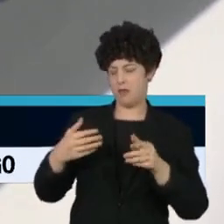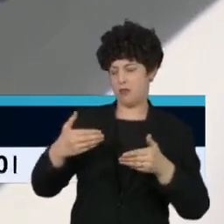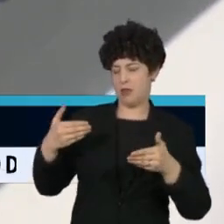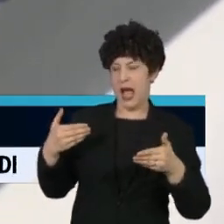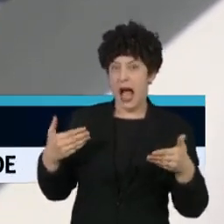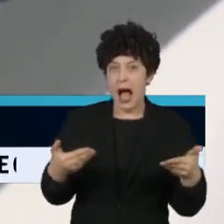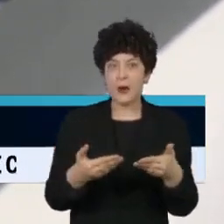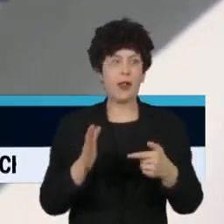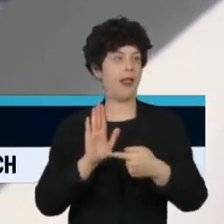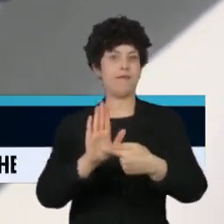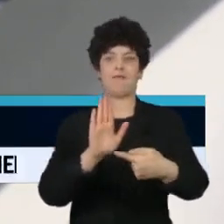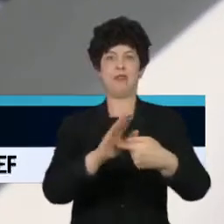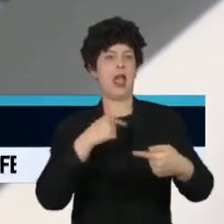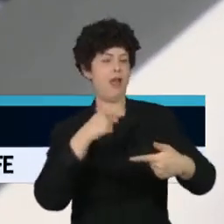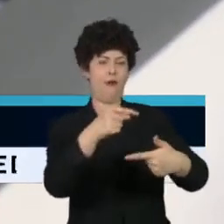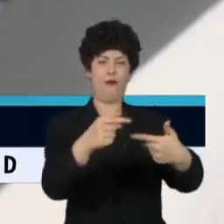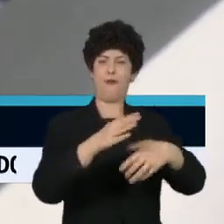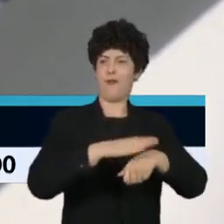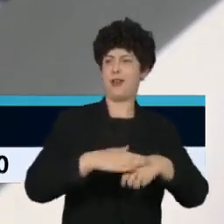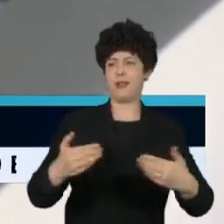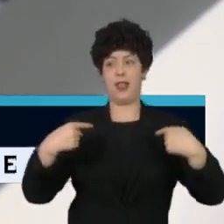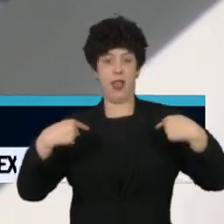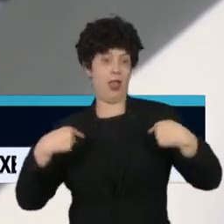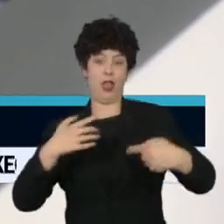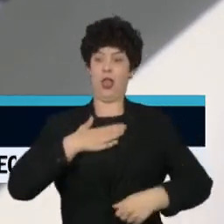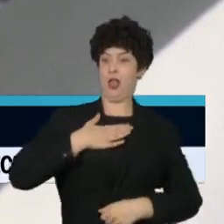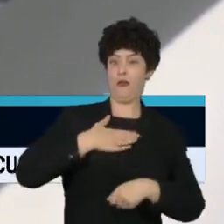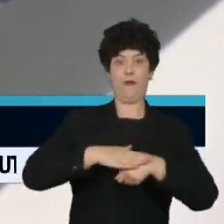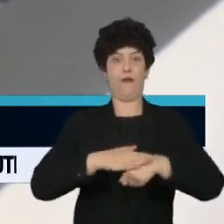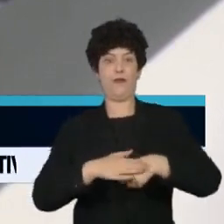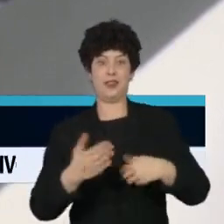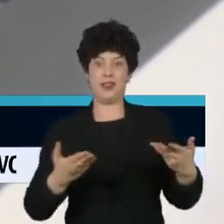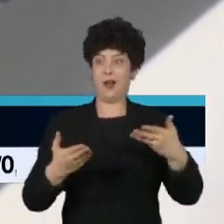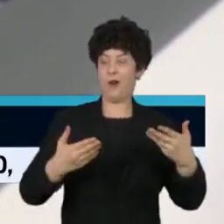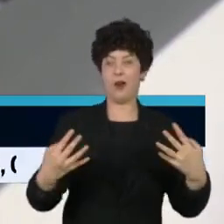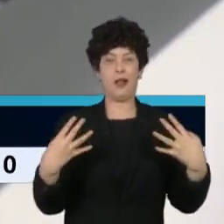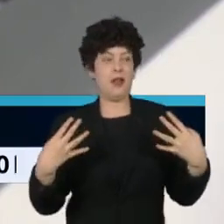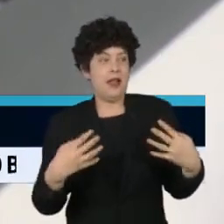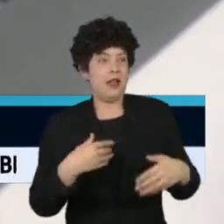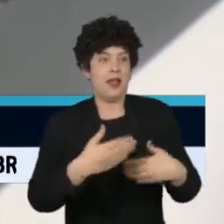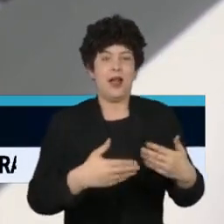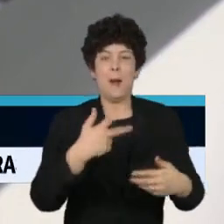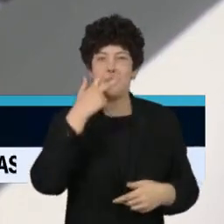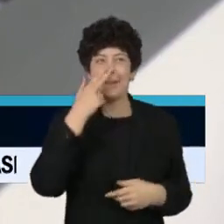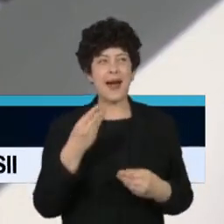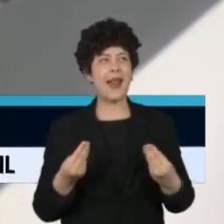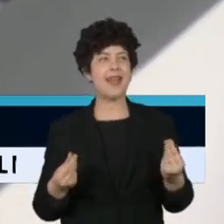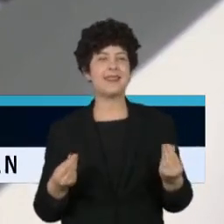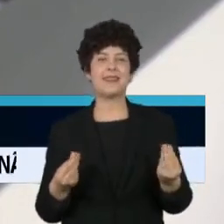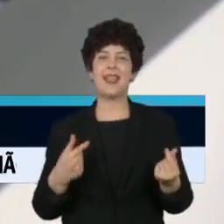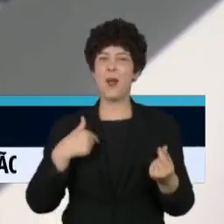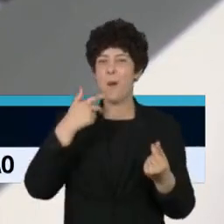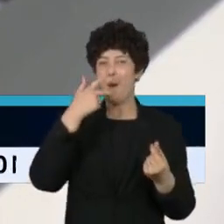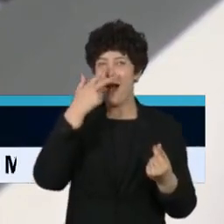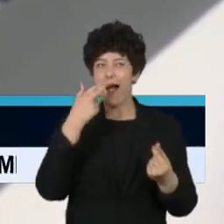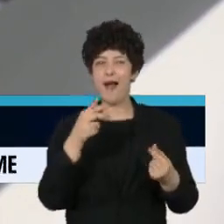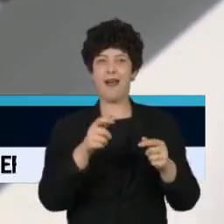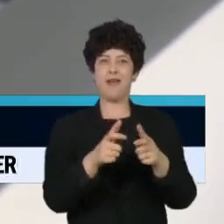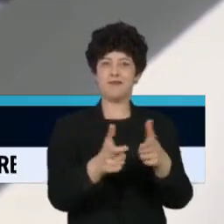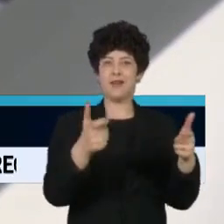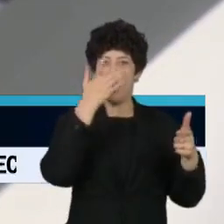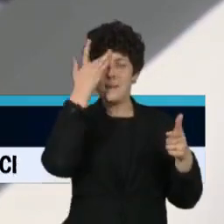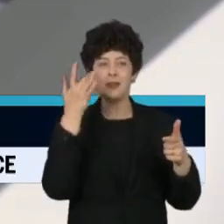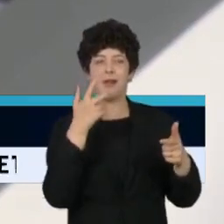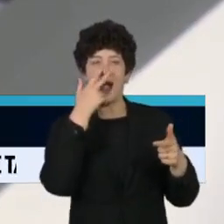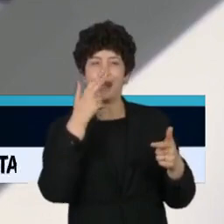coisa para mostrar e com o taxímetro rodando a impressão que se dá e eu creio que muita gente deve